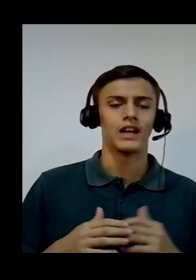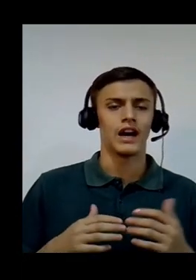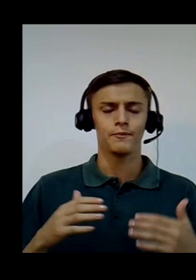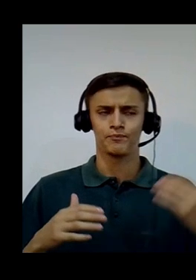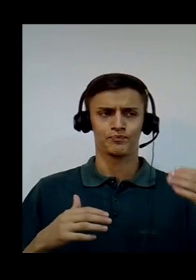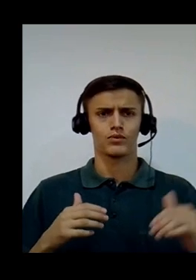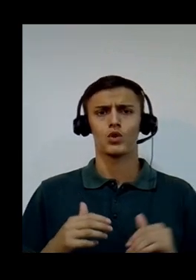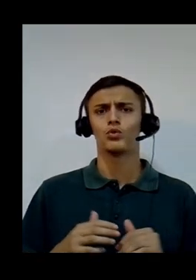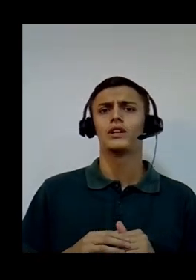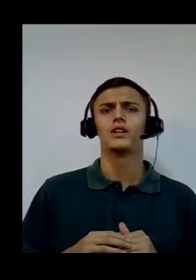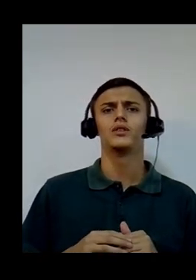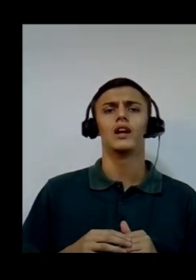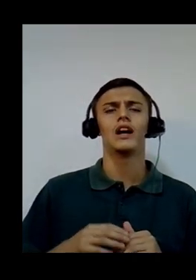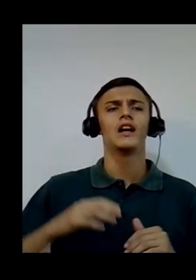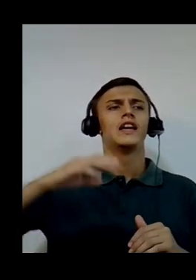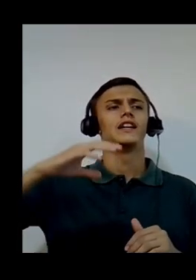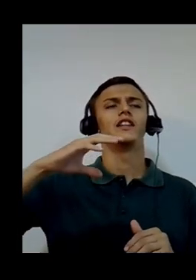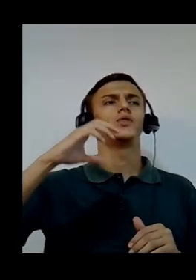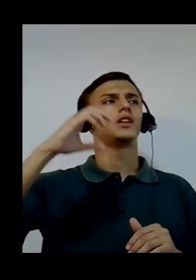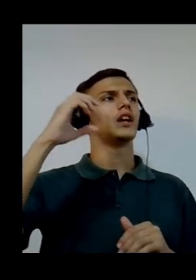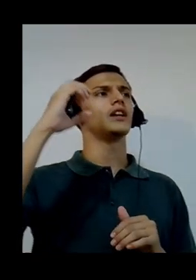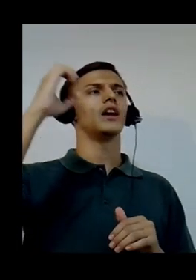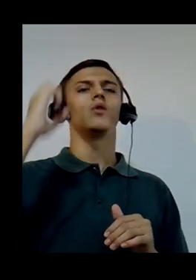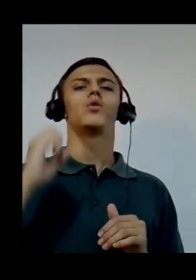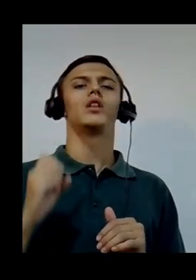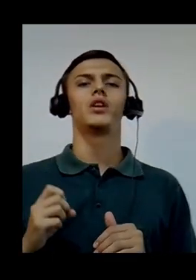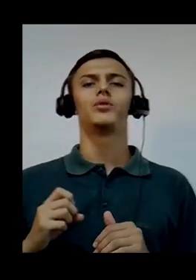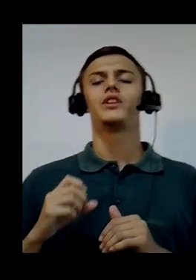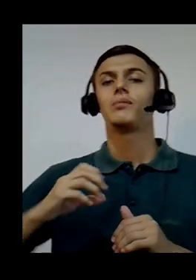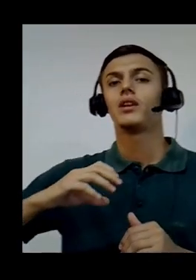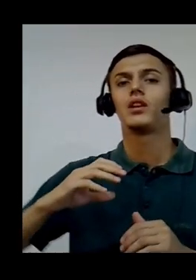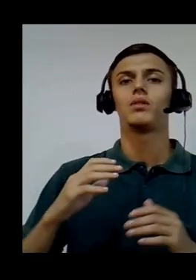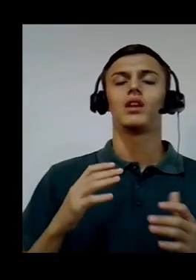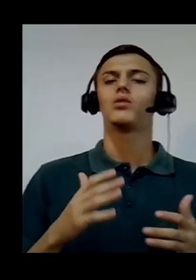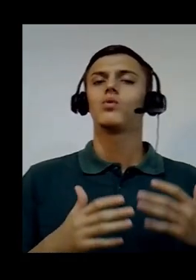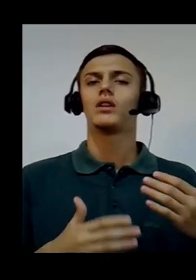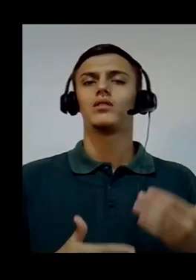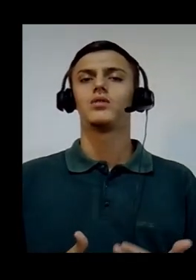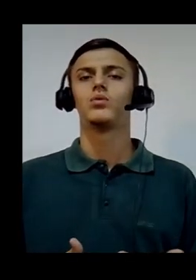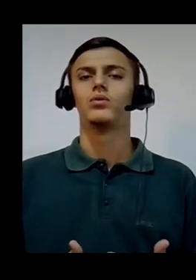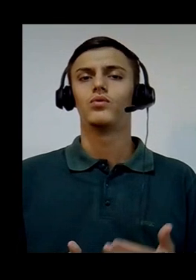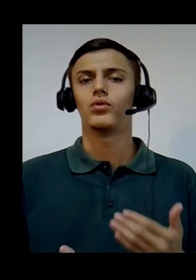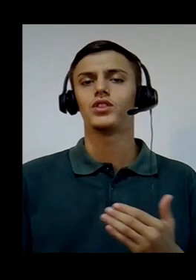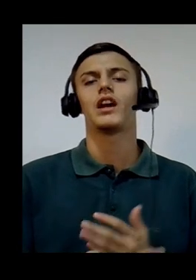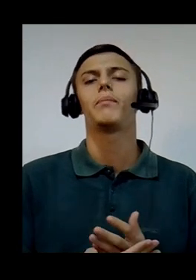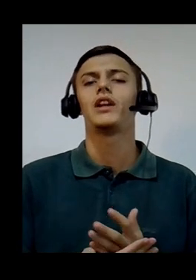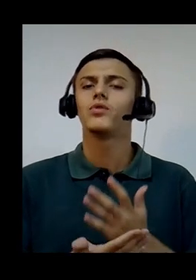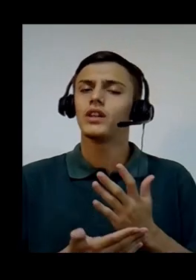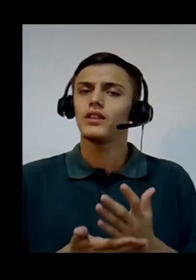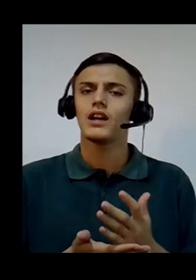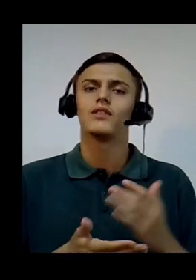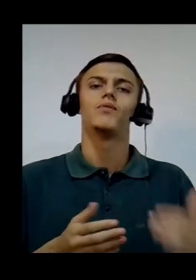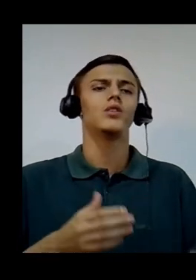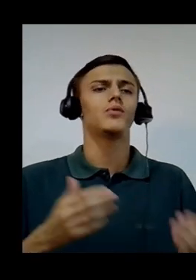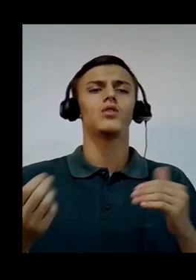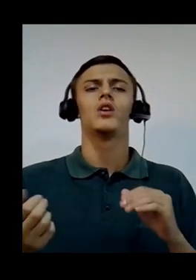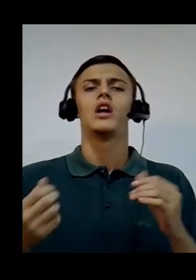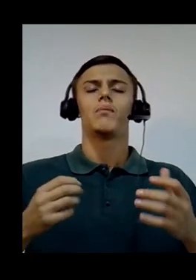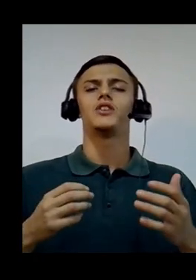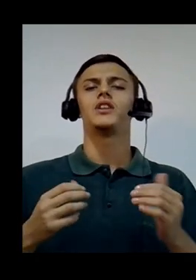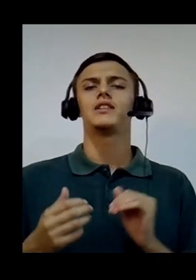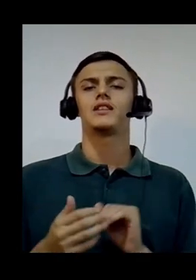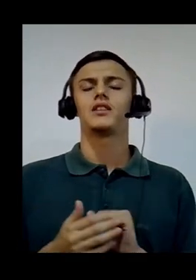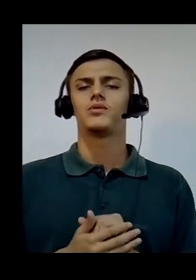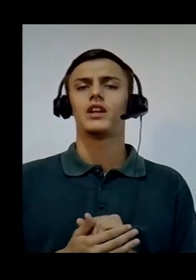ato inseguro na área, então estou andando lá, identifiquei, um colaborador da minha equipe tendo um ato inseguro, vou chegar para ele e vou orientar, né, eu